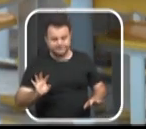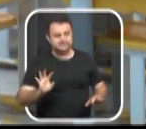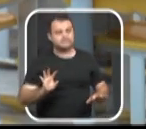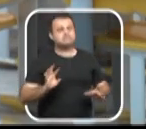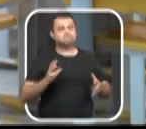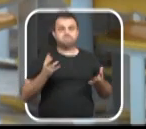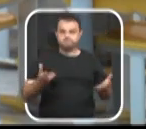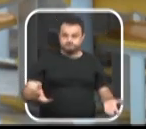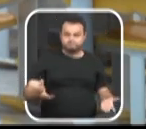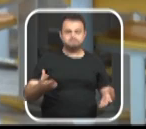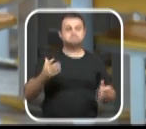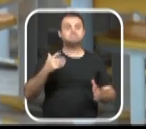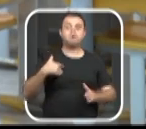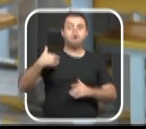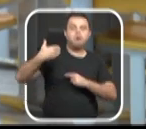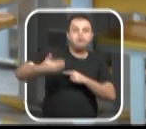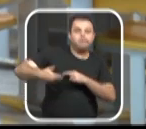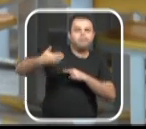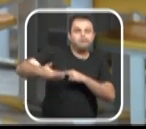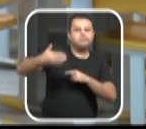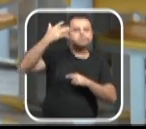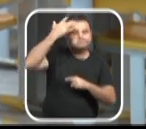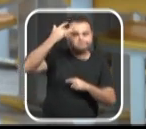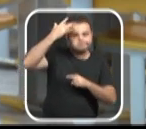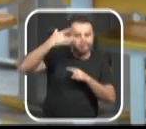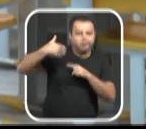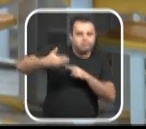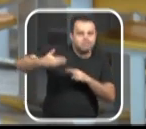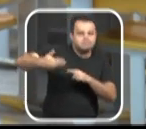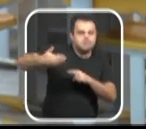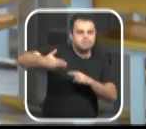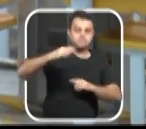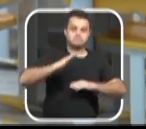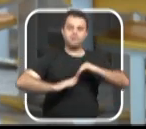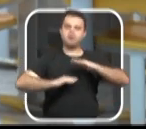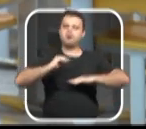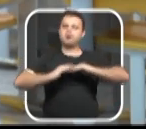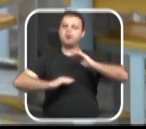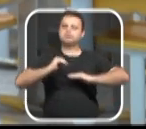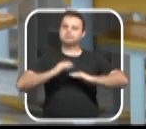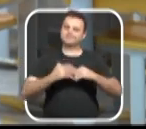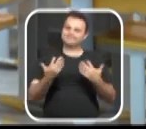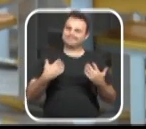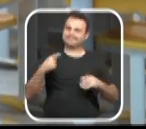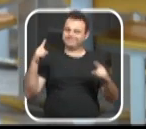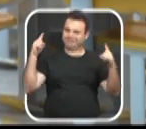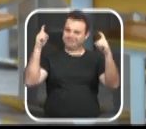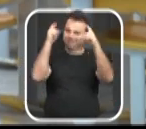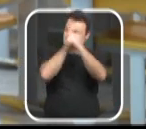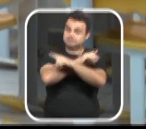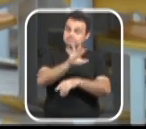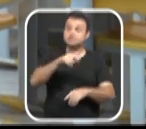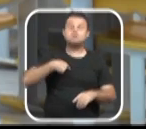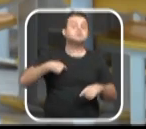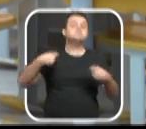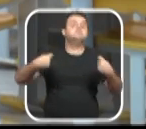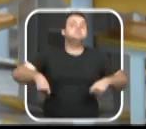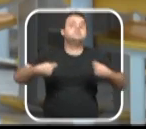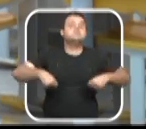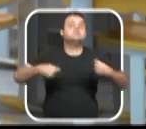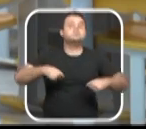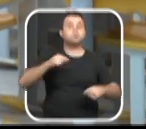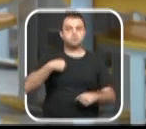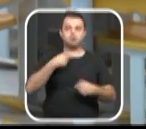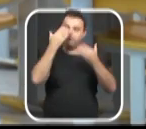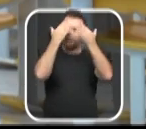o exercício da prática, que é o mais difícil, só vai acontecer se o professor estiver aberto